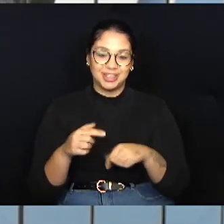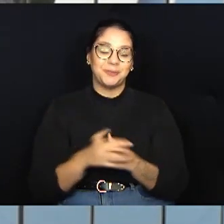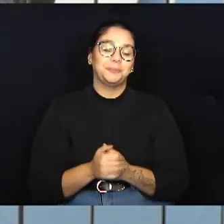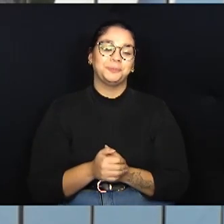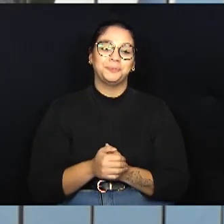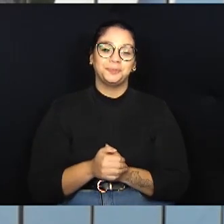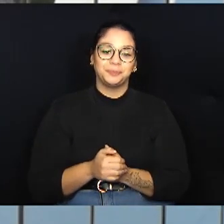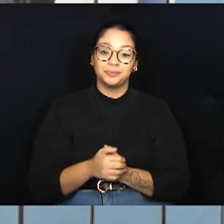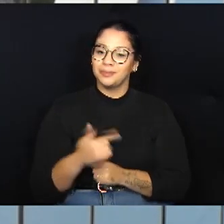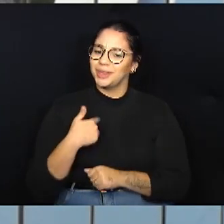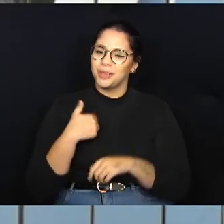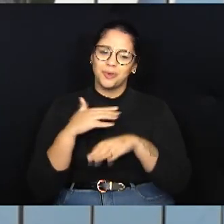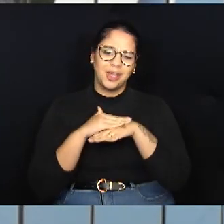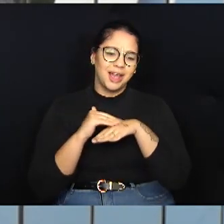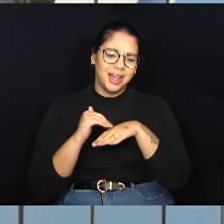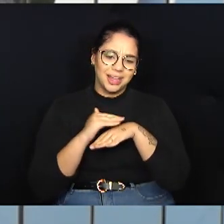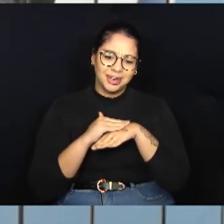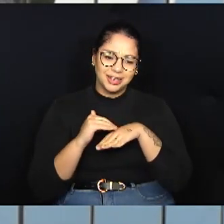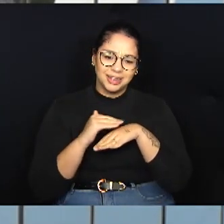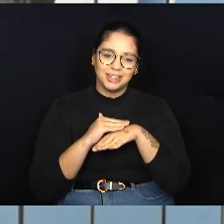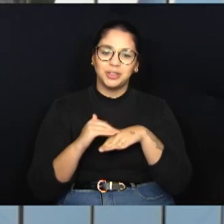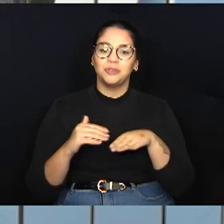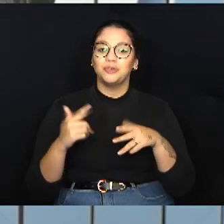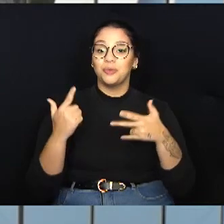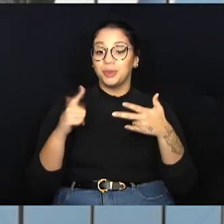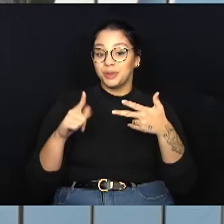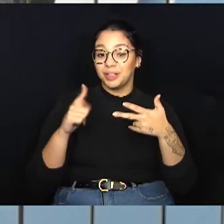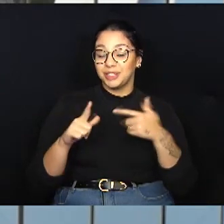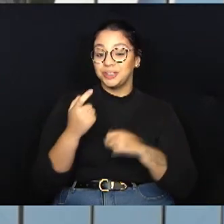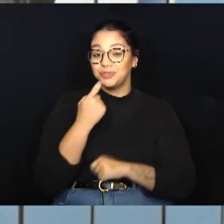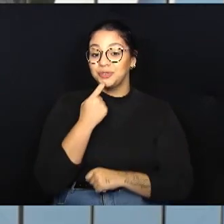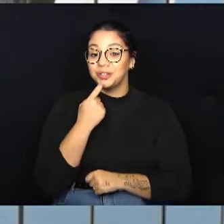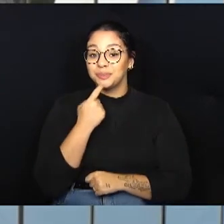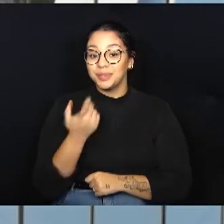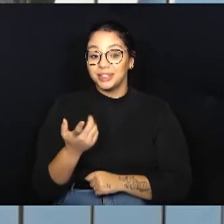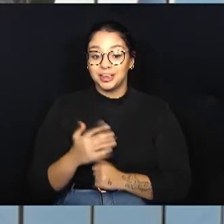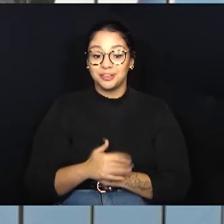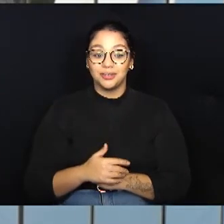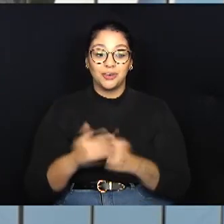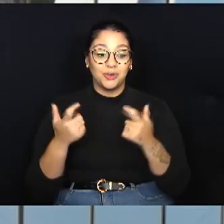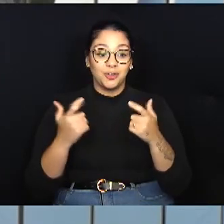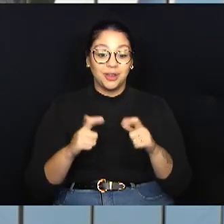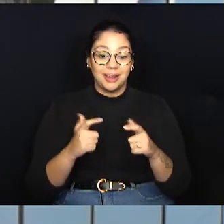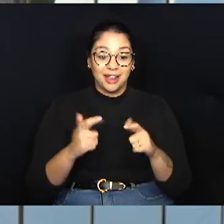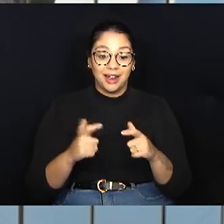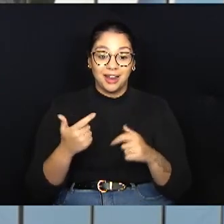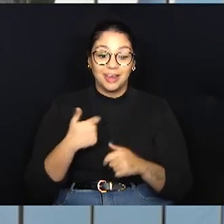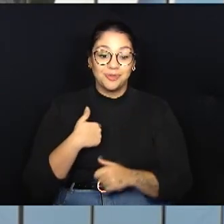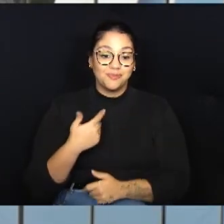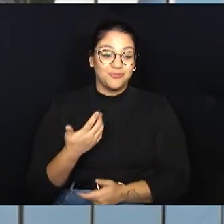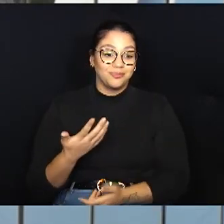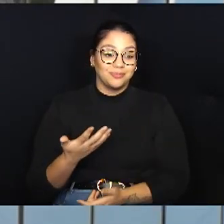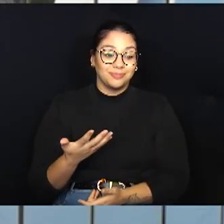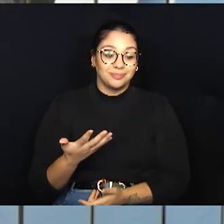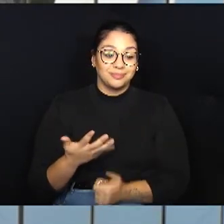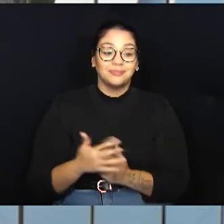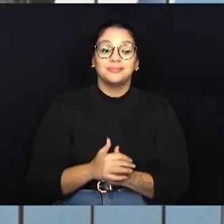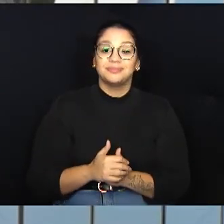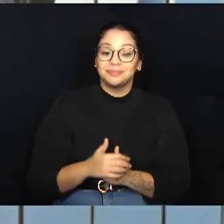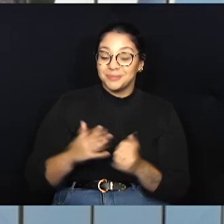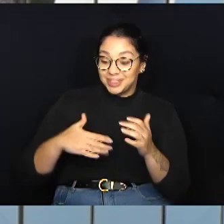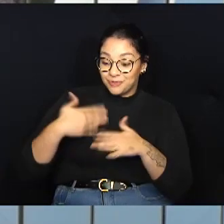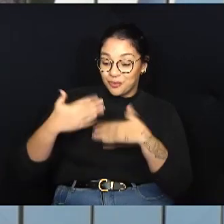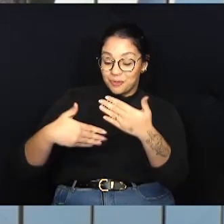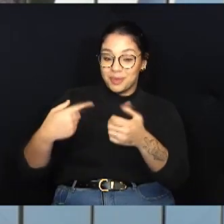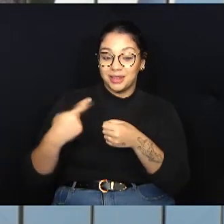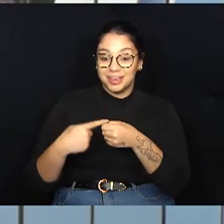E eu tenho um carinho muito grande pelo Legislativo Campineiro, local onde a gente pôde ver o desenvolvimento da cidade, de toda